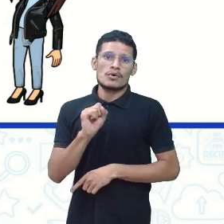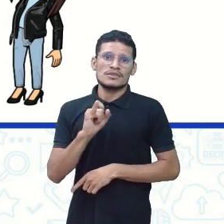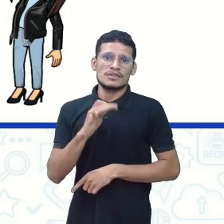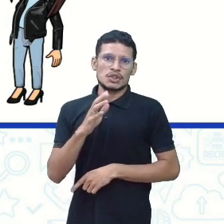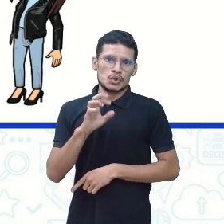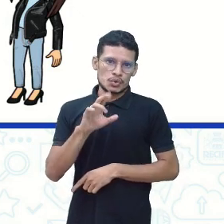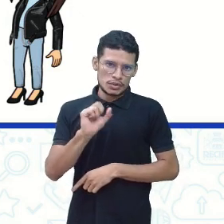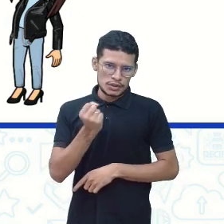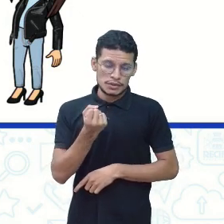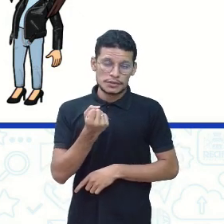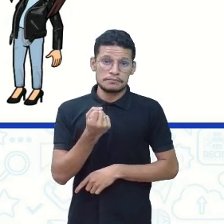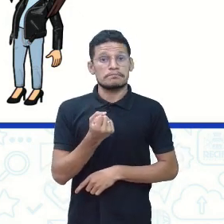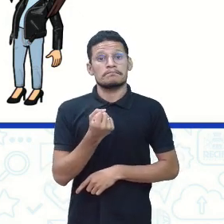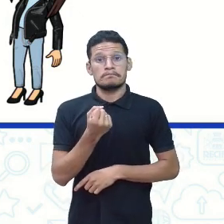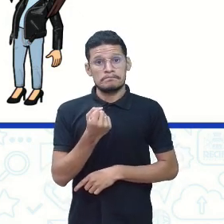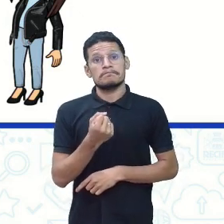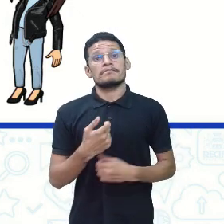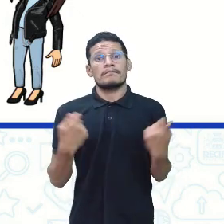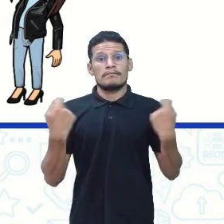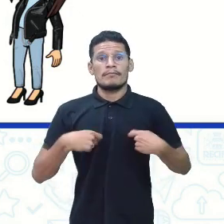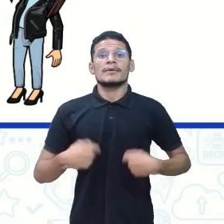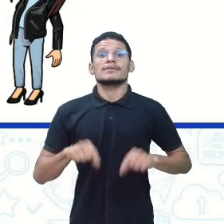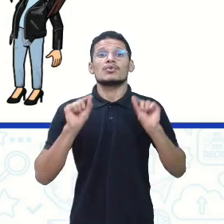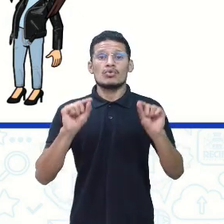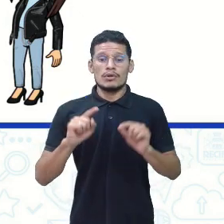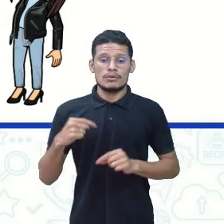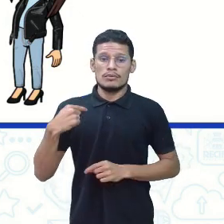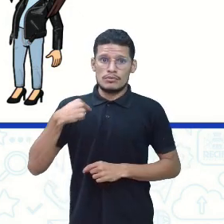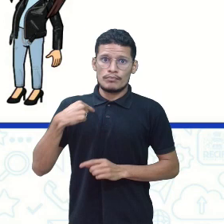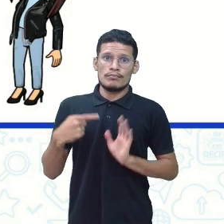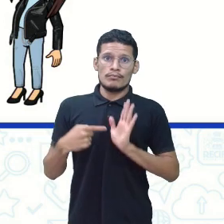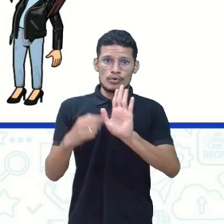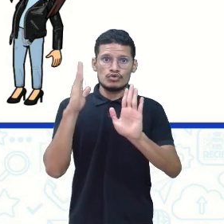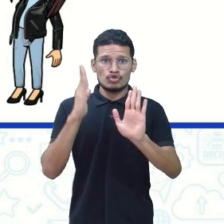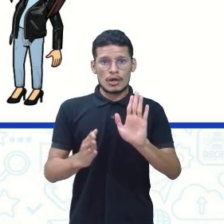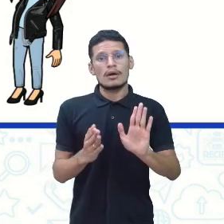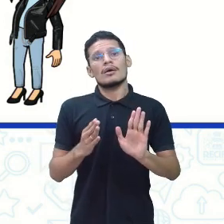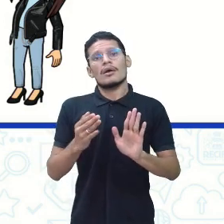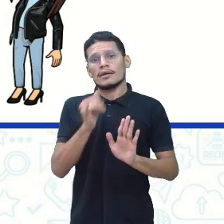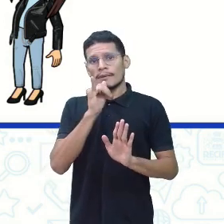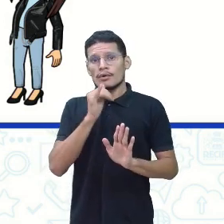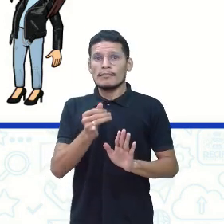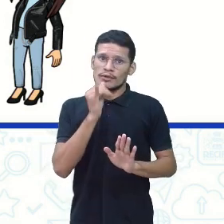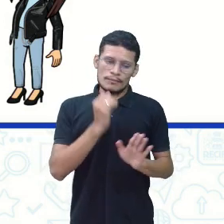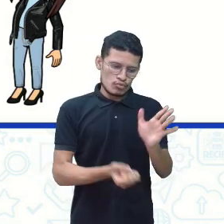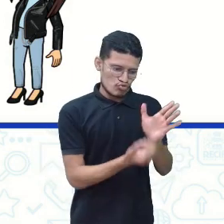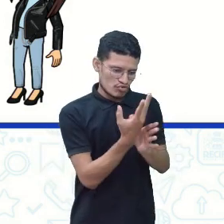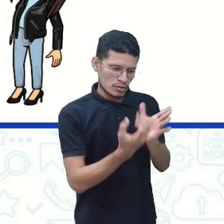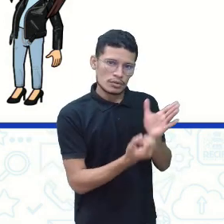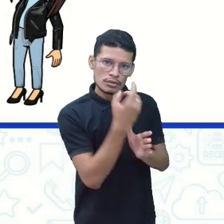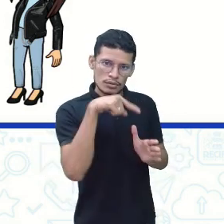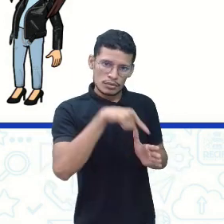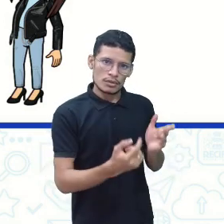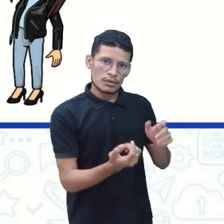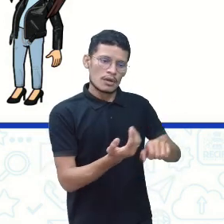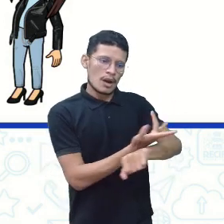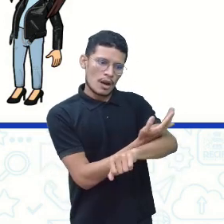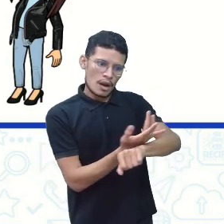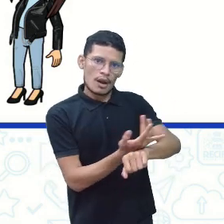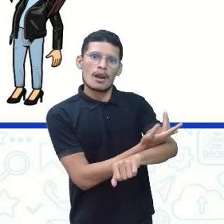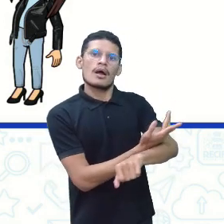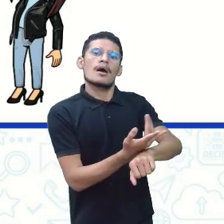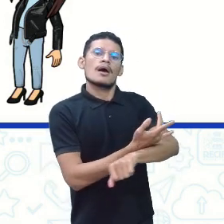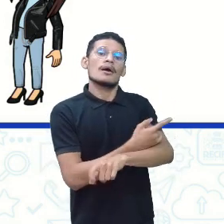decompositores. Então, é necessário aquele exemplo que eu dei, os produtores, os vegetais, né? Os consumidores,